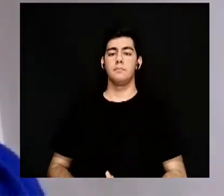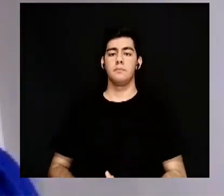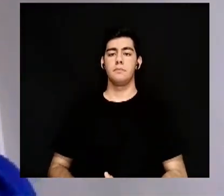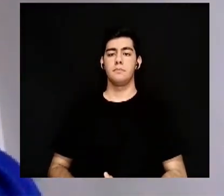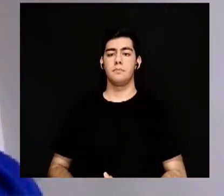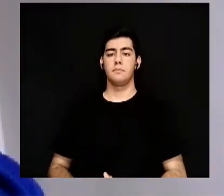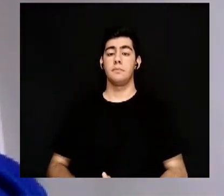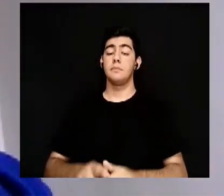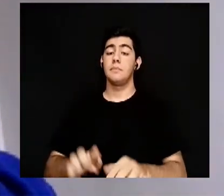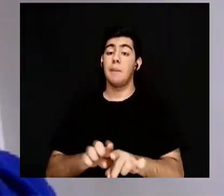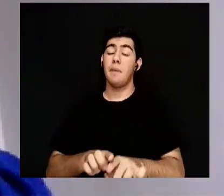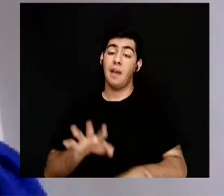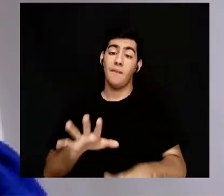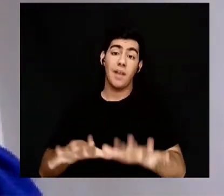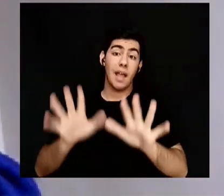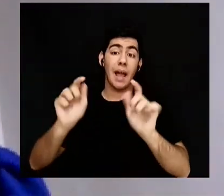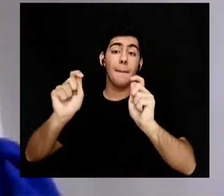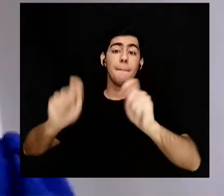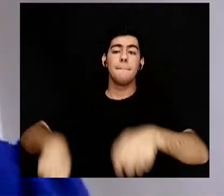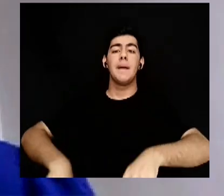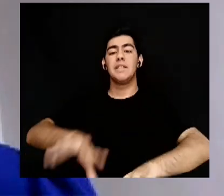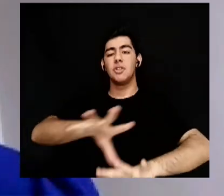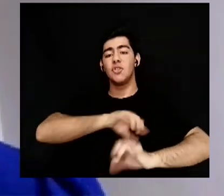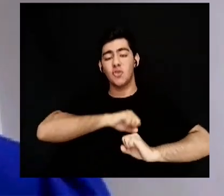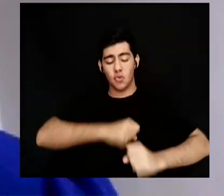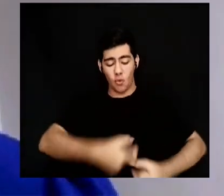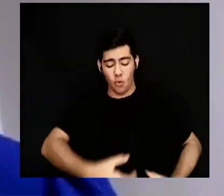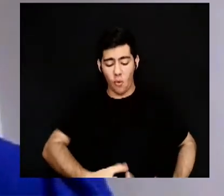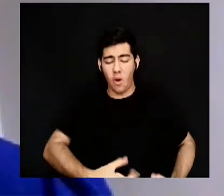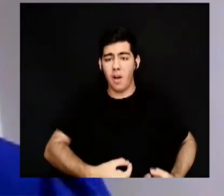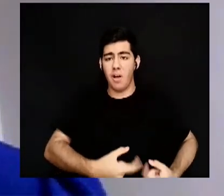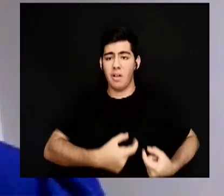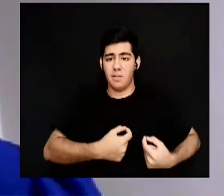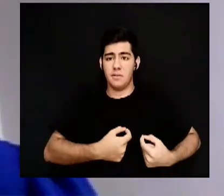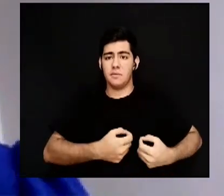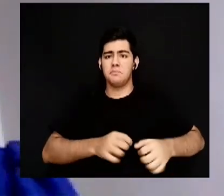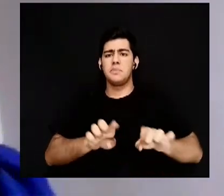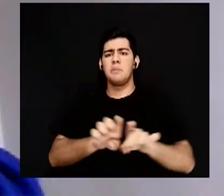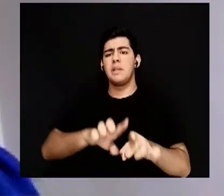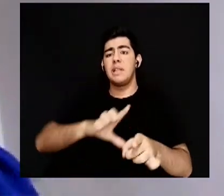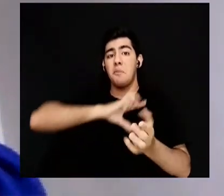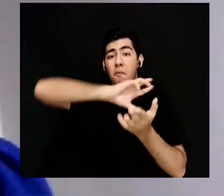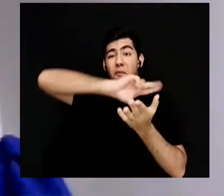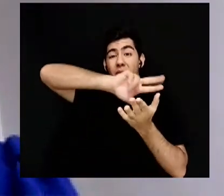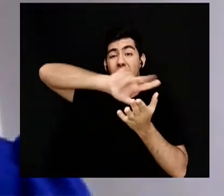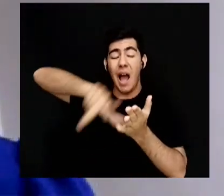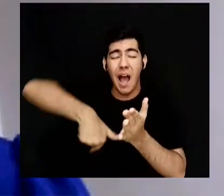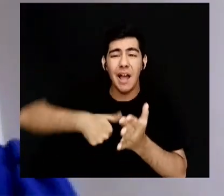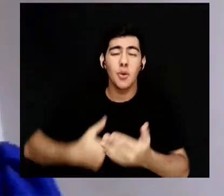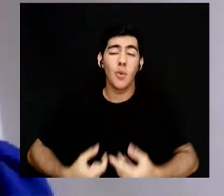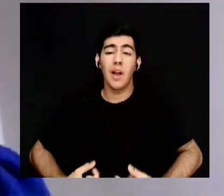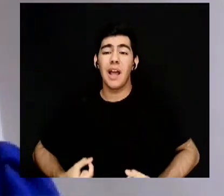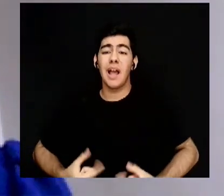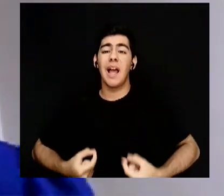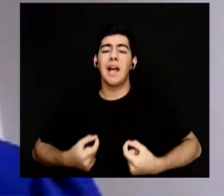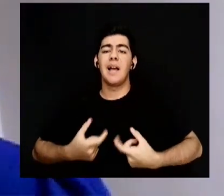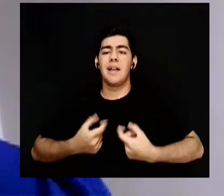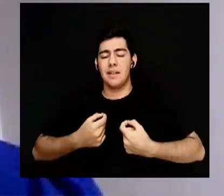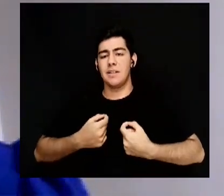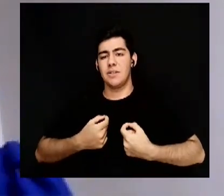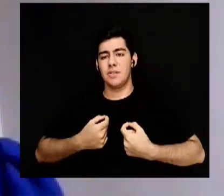hepático, câncer no fígado. Aí tem vários tipos de câncer, tá? câncer de ovário, câncer